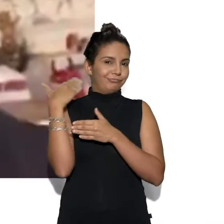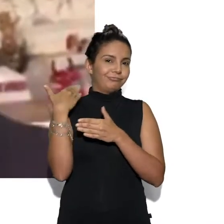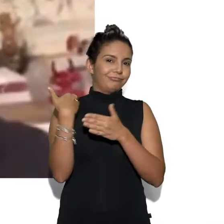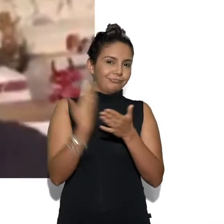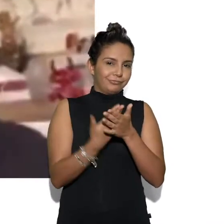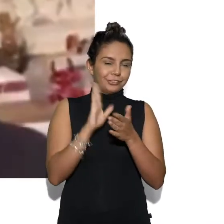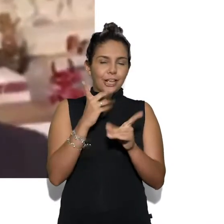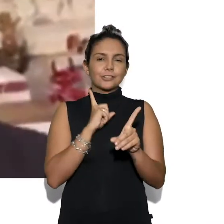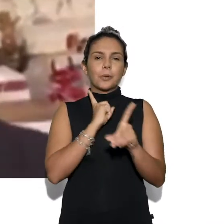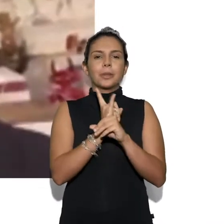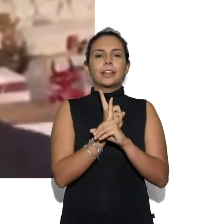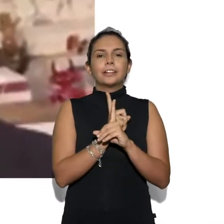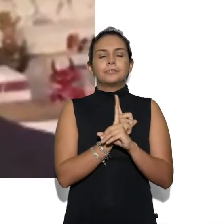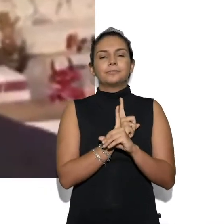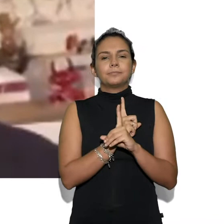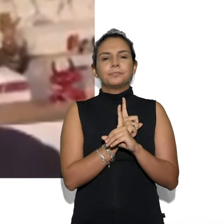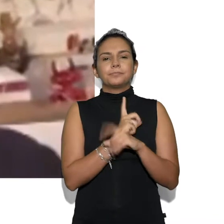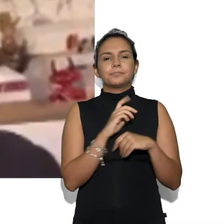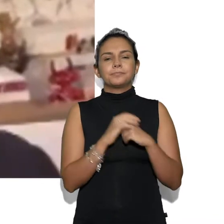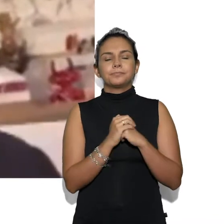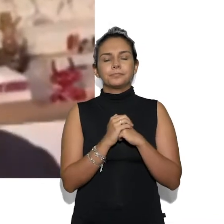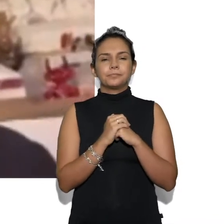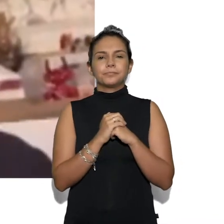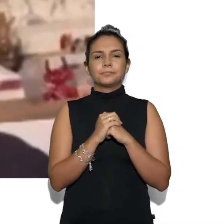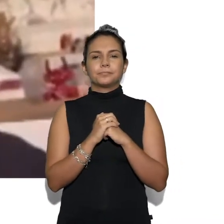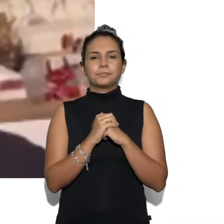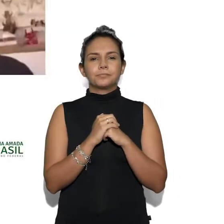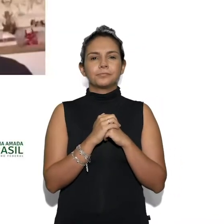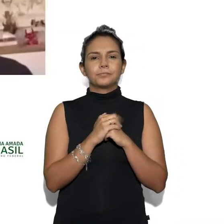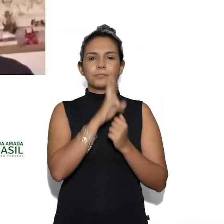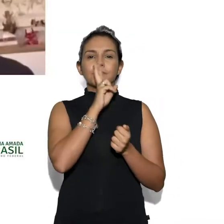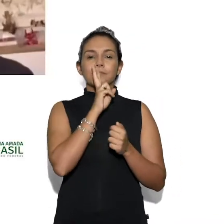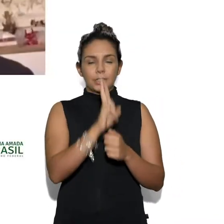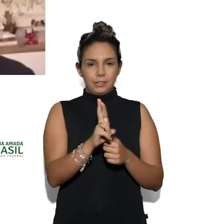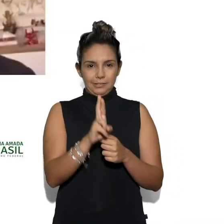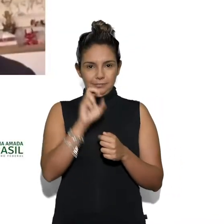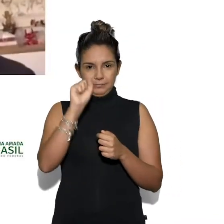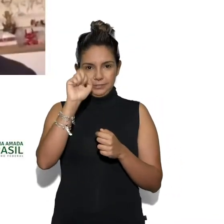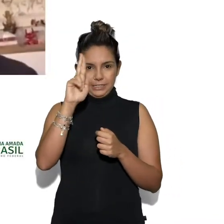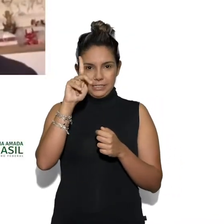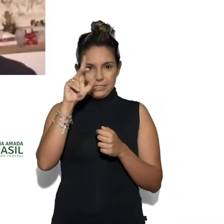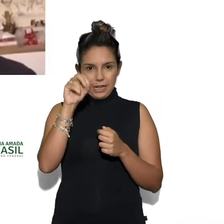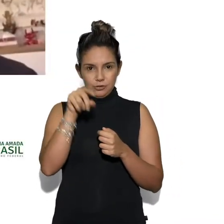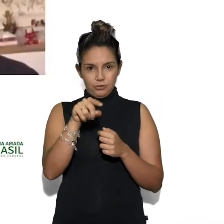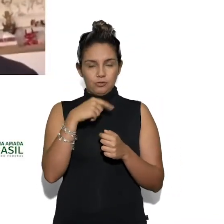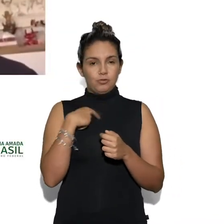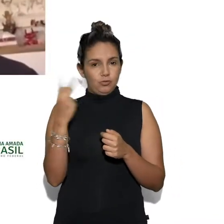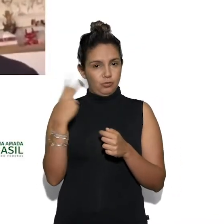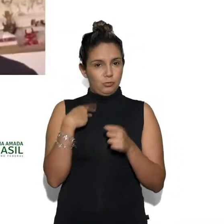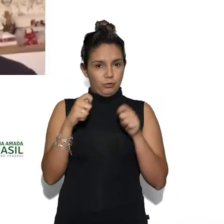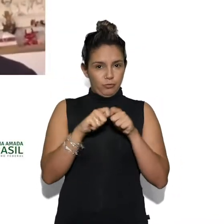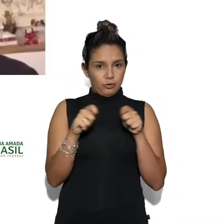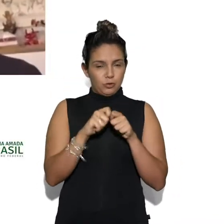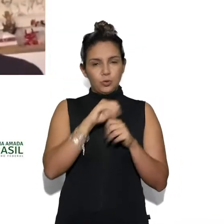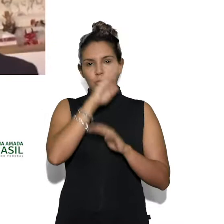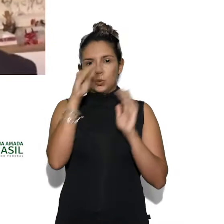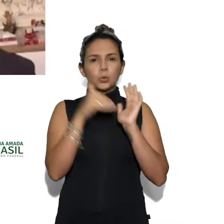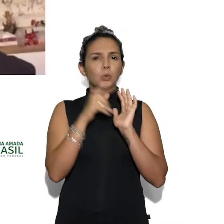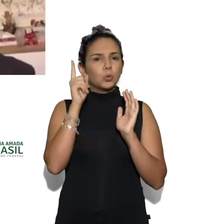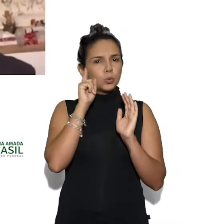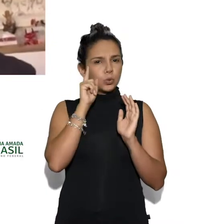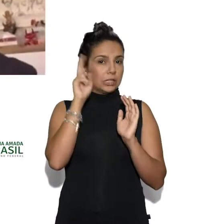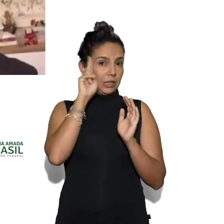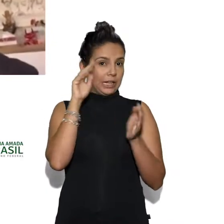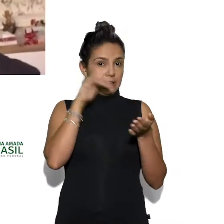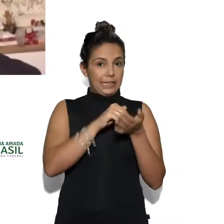já descobri isso. O Sérgio, para quem não sabe, eu e o Sérgio fazemos todos os dias, de